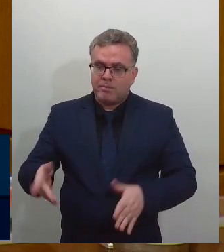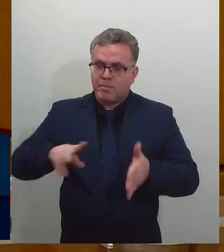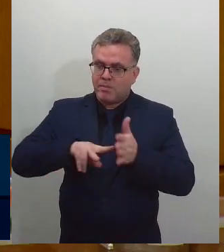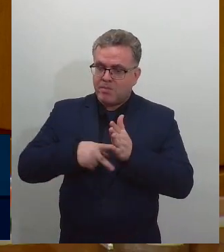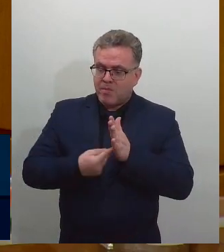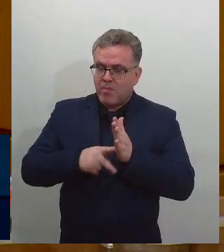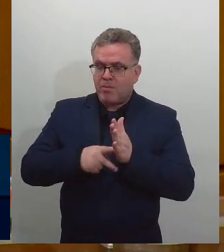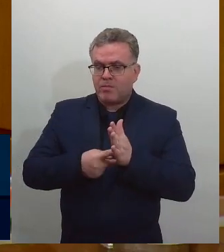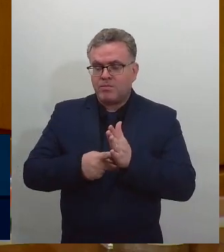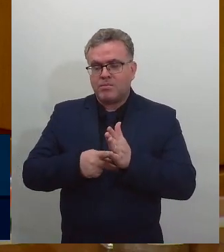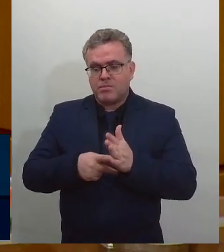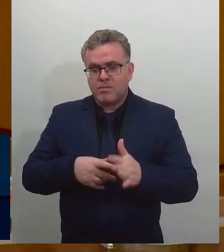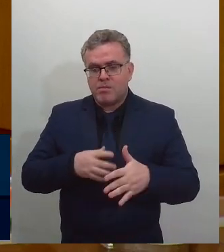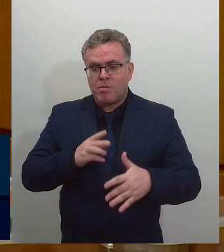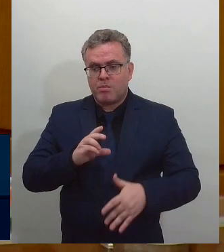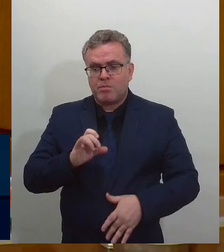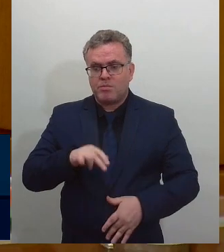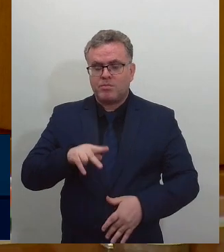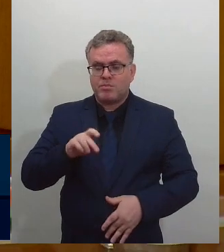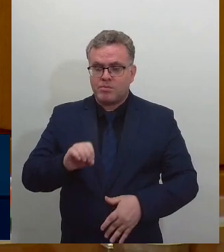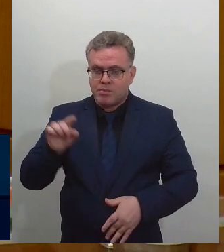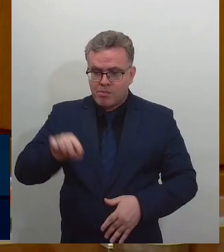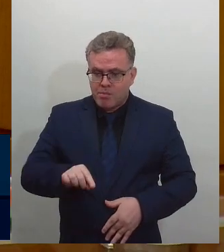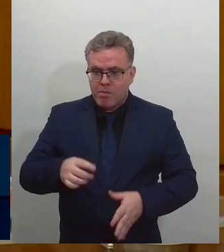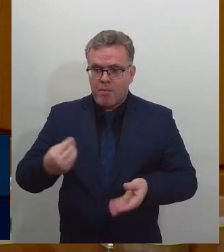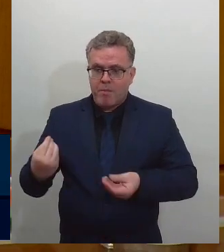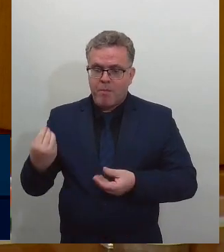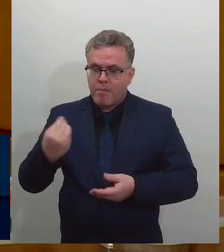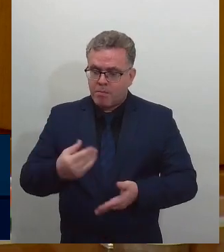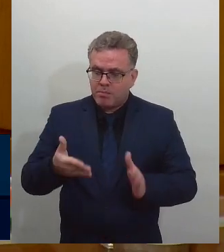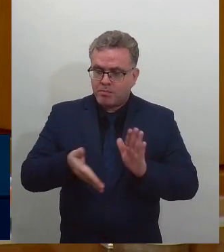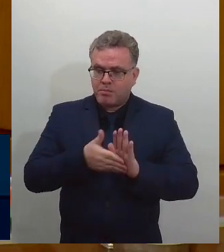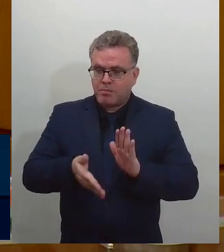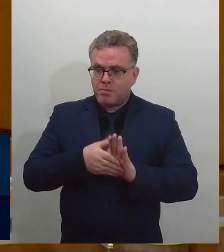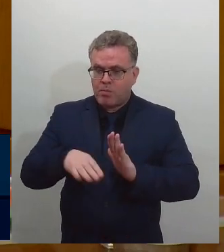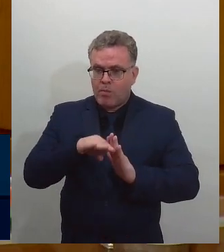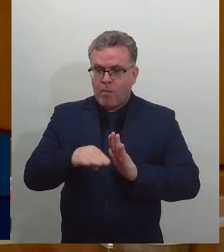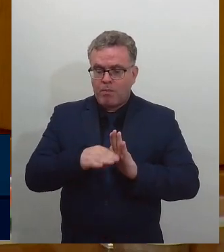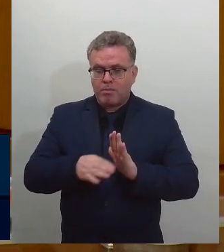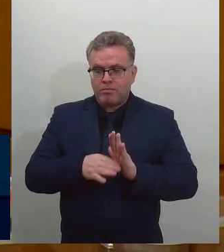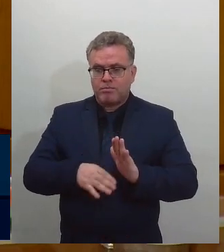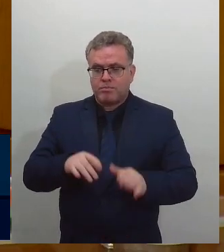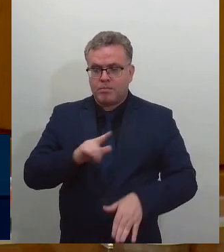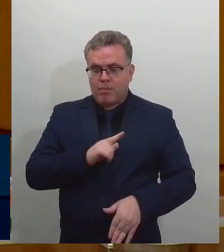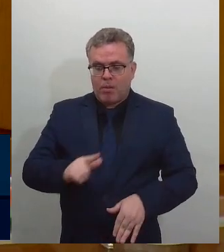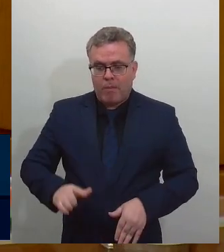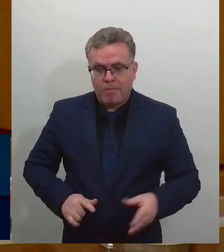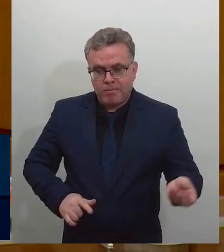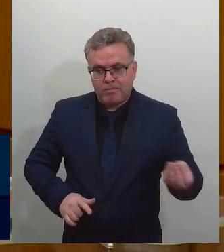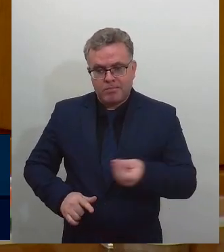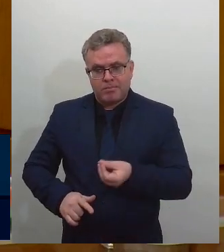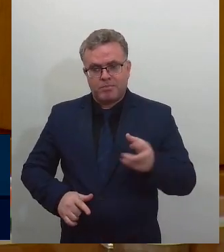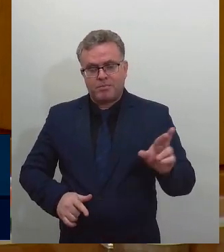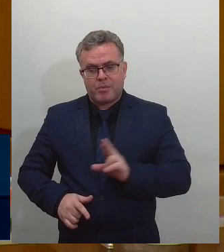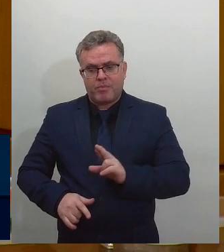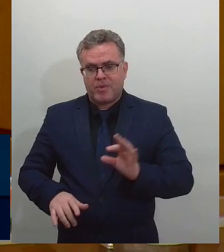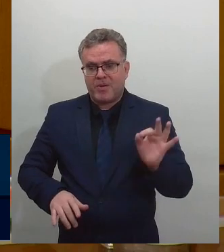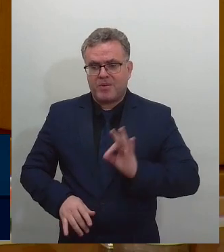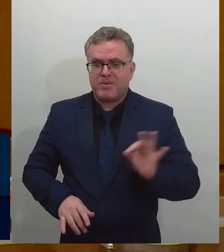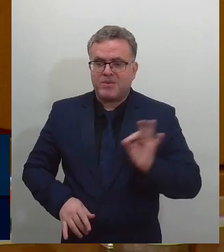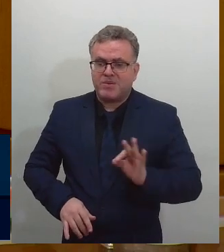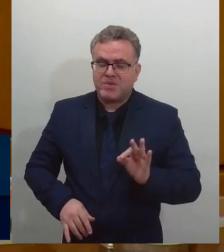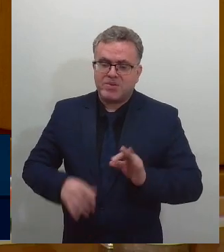entregou a pauta de reivindicações ao governador, mas não obteve retorno até o momento.